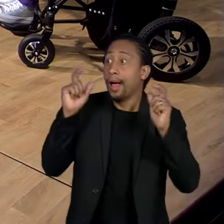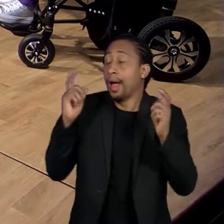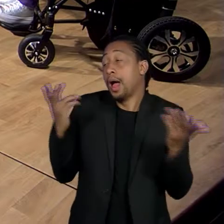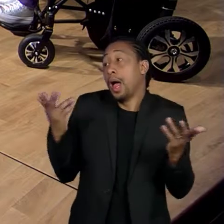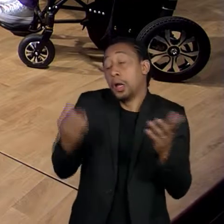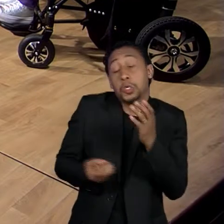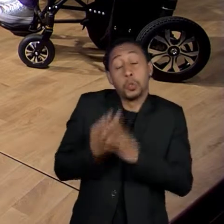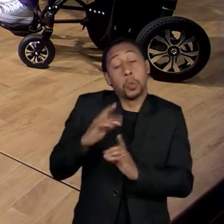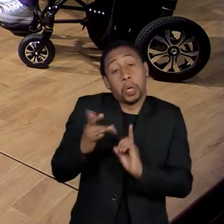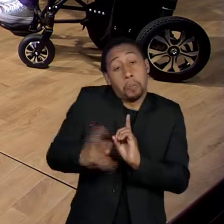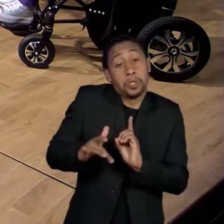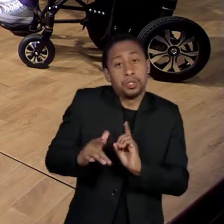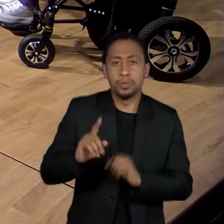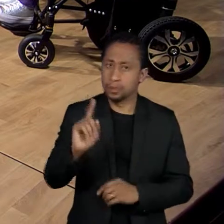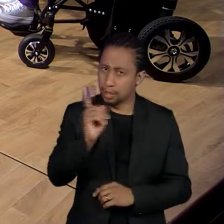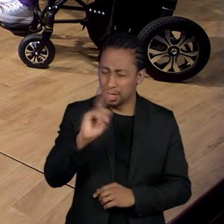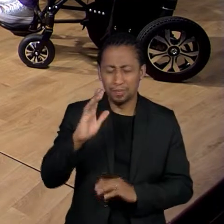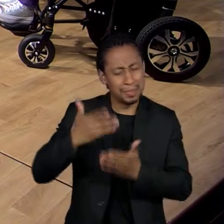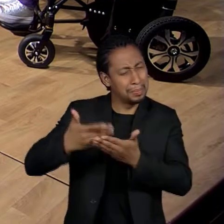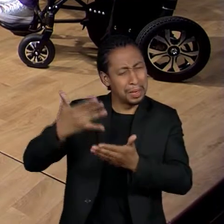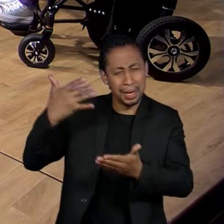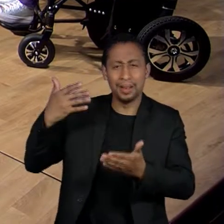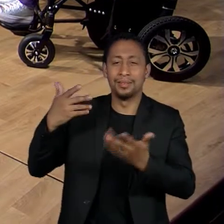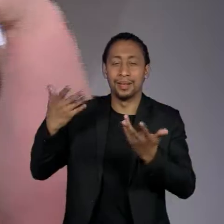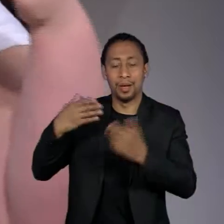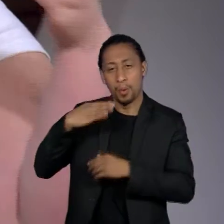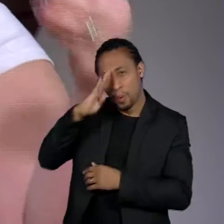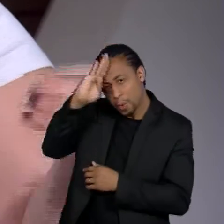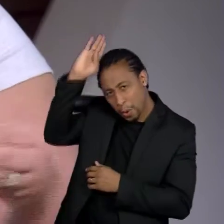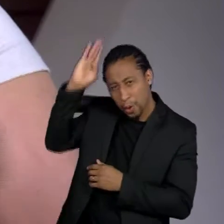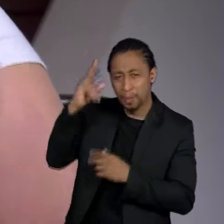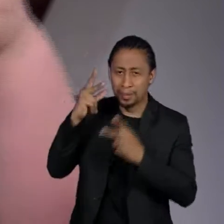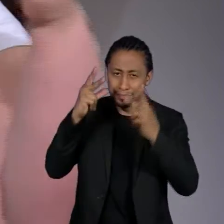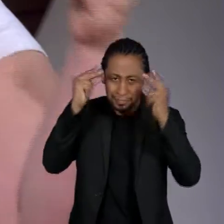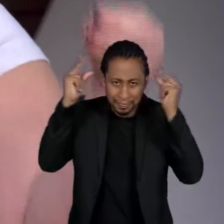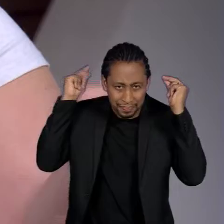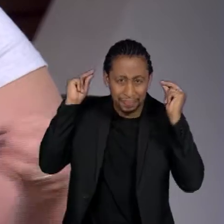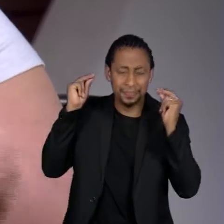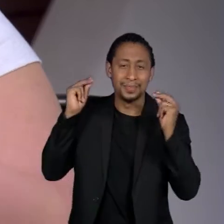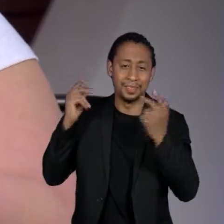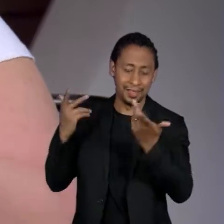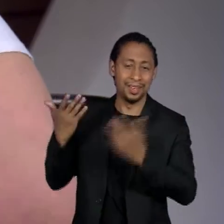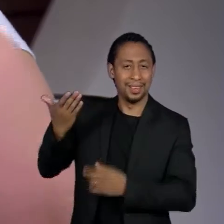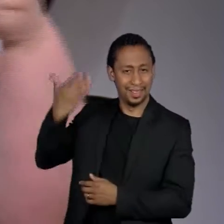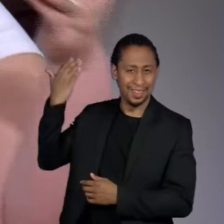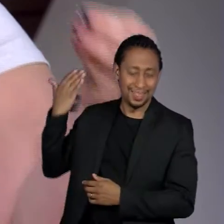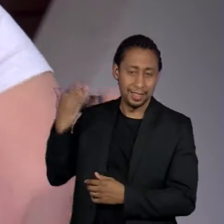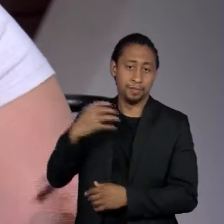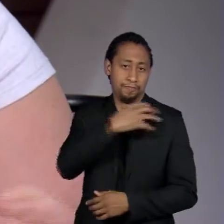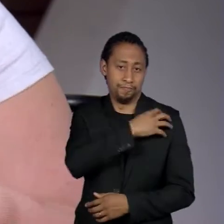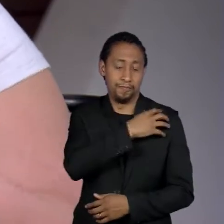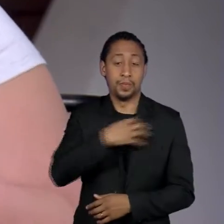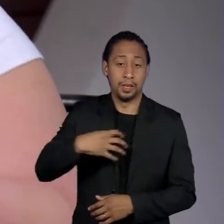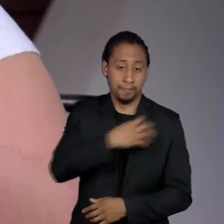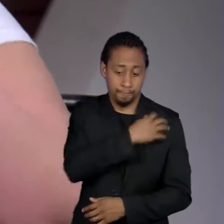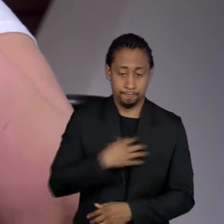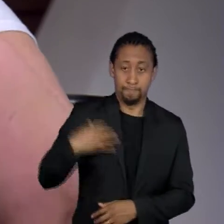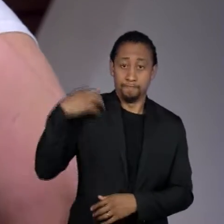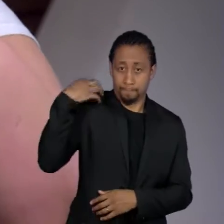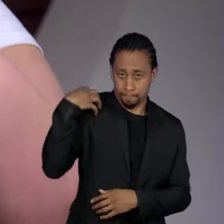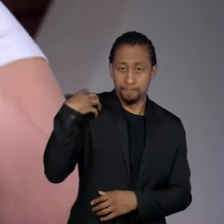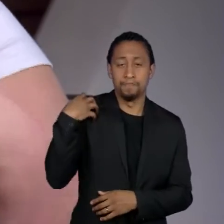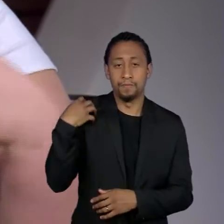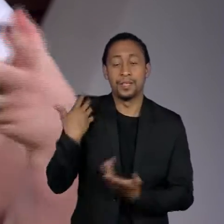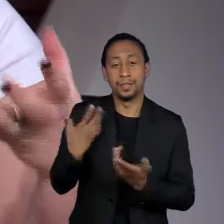acontece desde a construção de Roma, Grécia Antiga, quando Aristóteles e Platão colocavam em seus manuscritos que